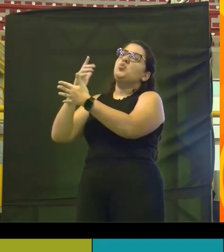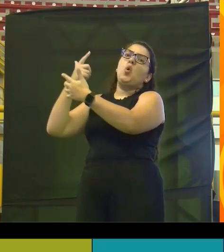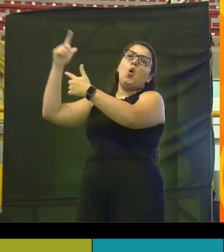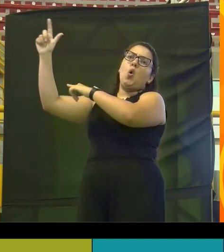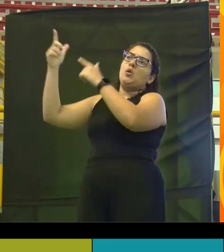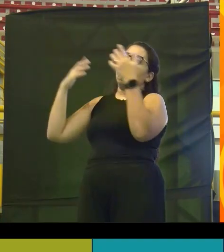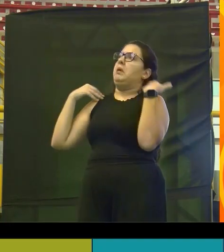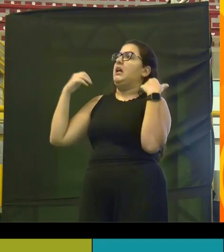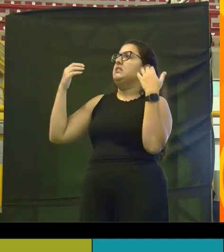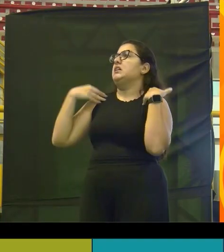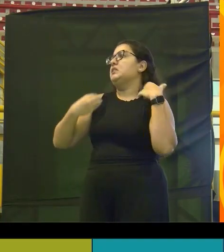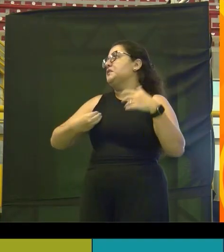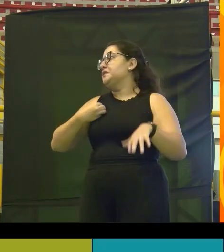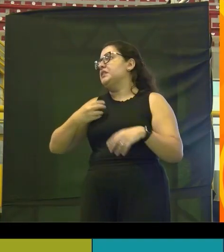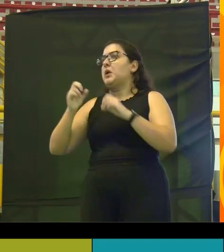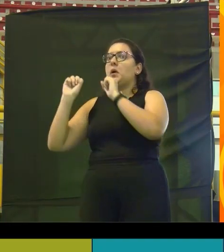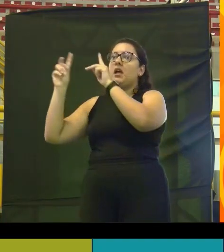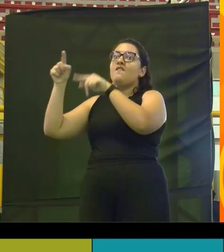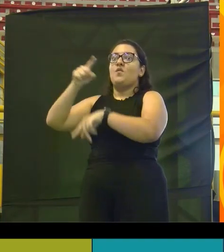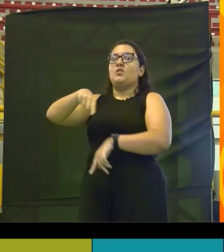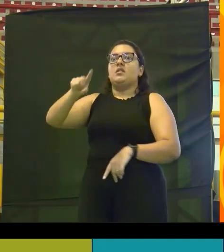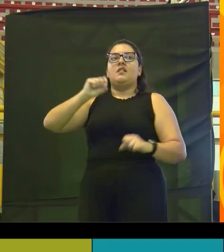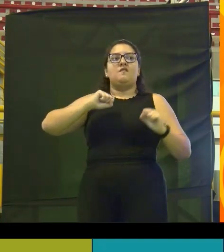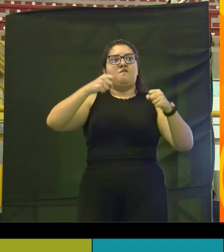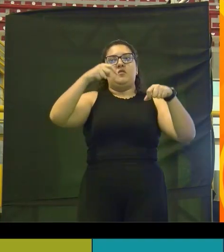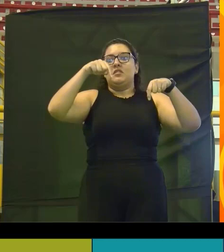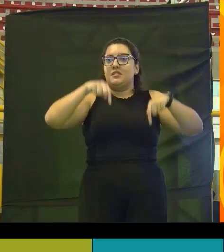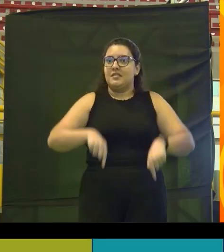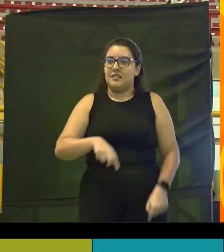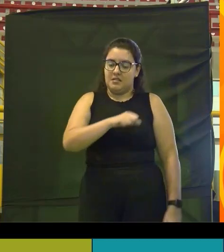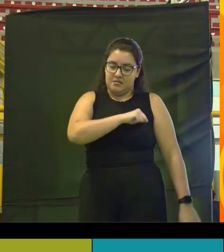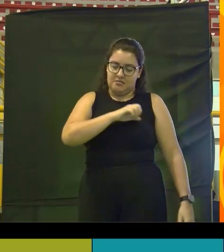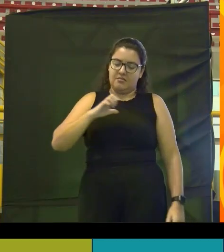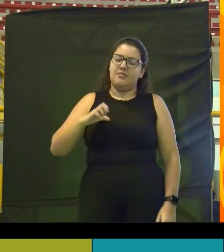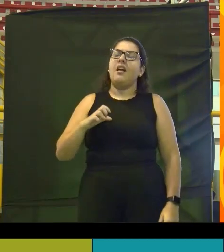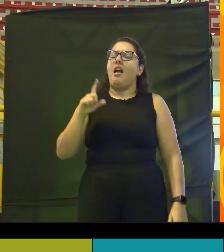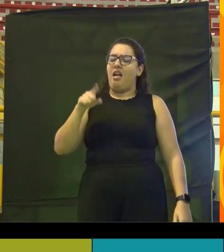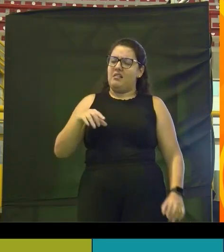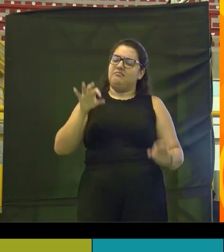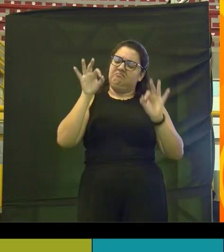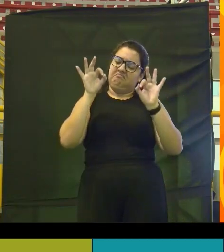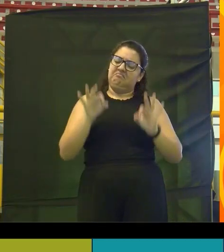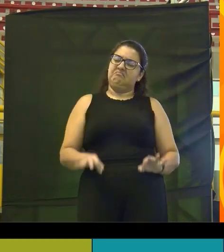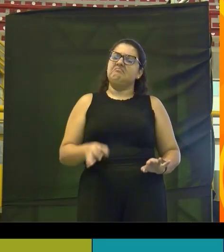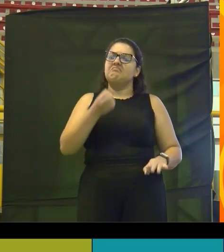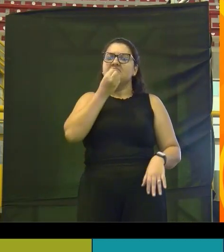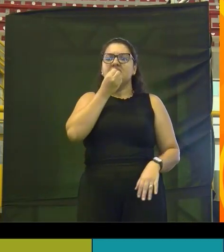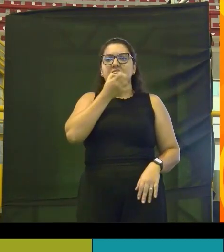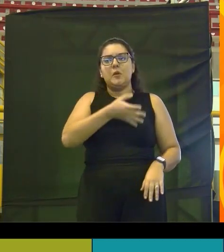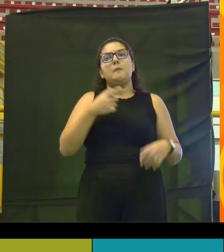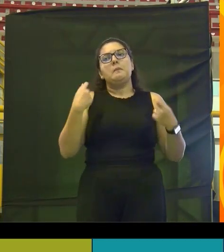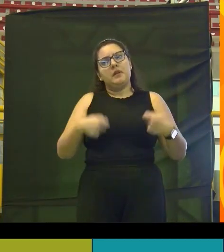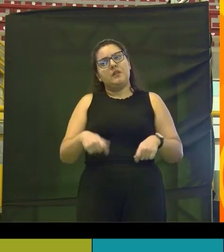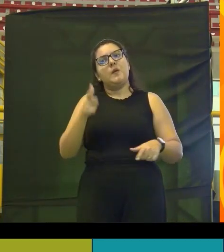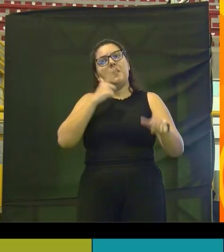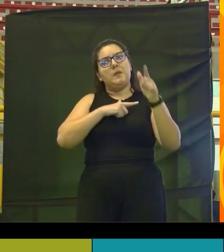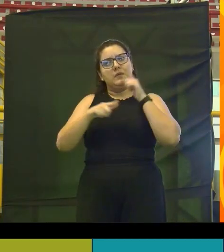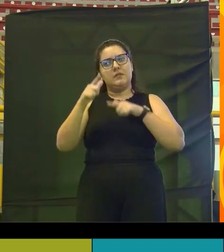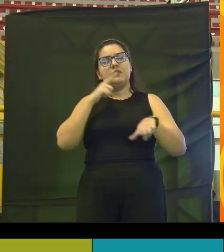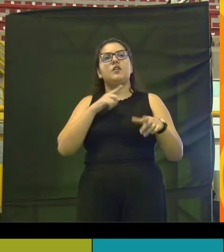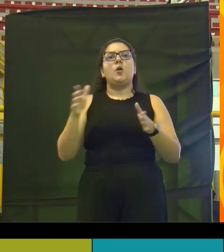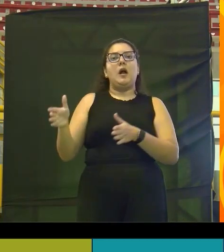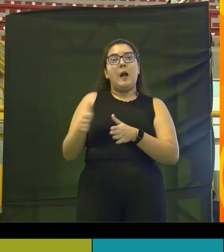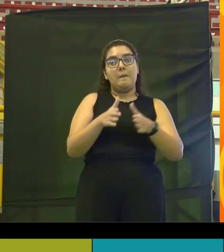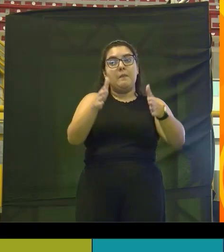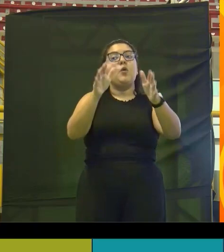outra coisa na vida, mas vocês estão aqui, então vocês estão fazendo o que é certo, o que tem que ser feito para chegar ao